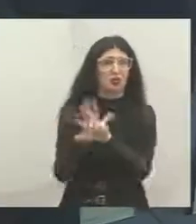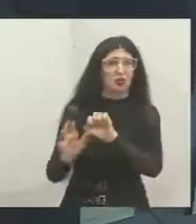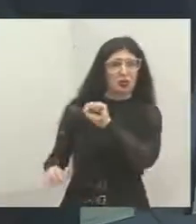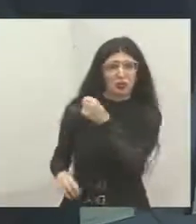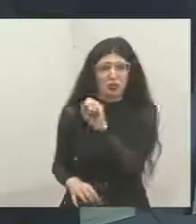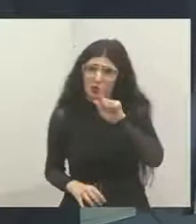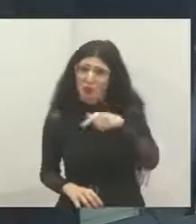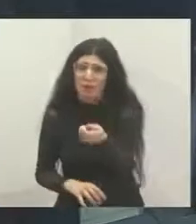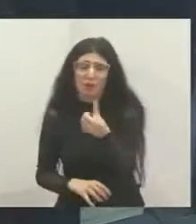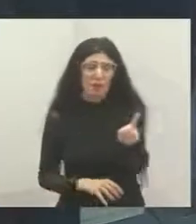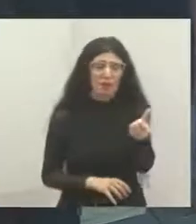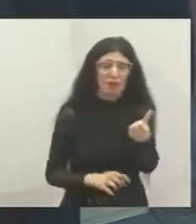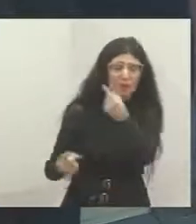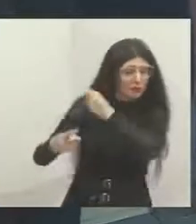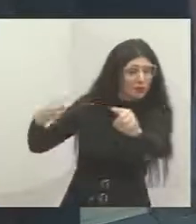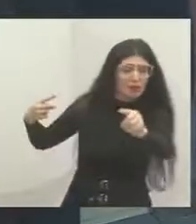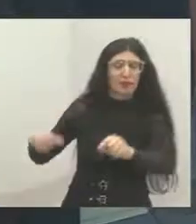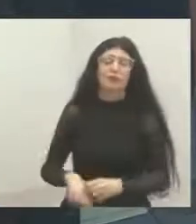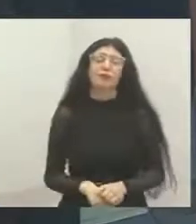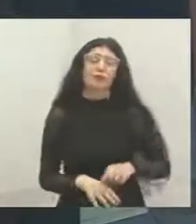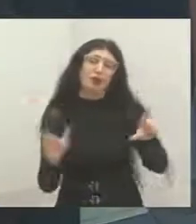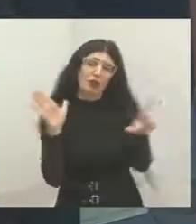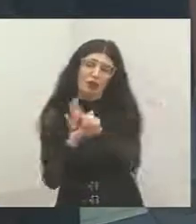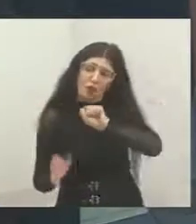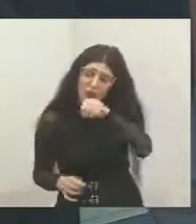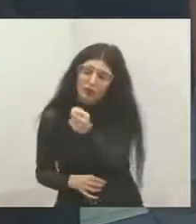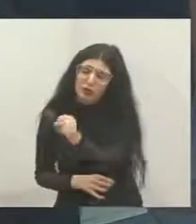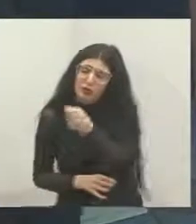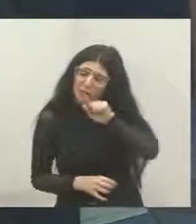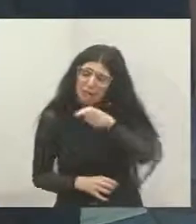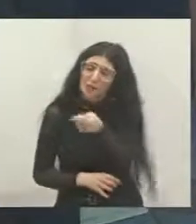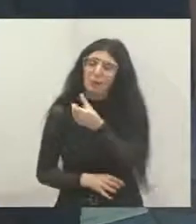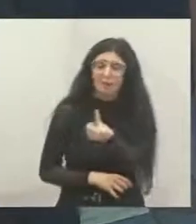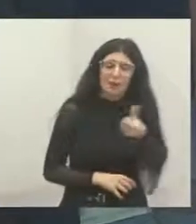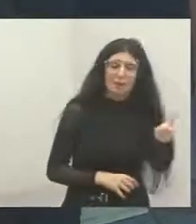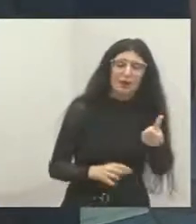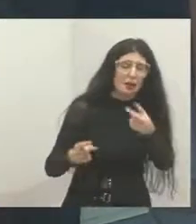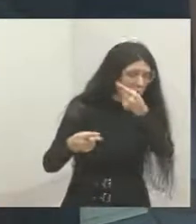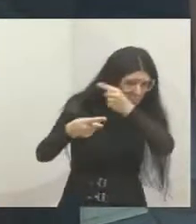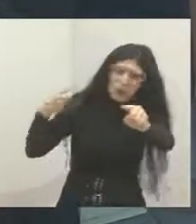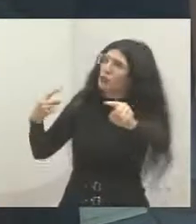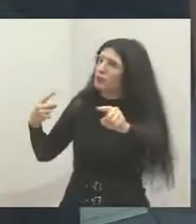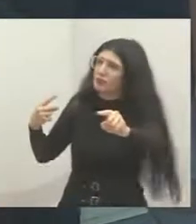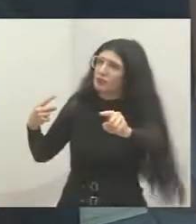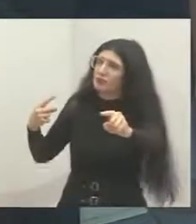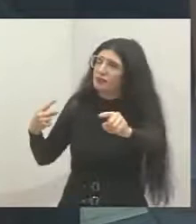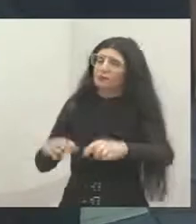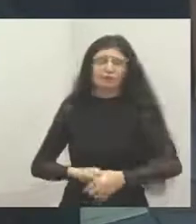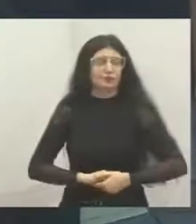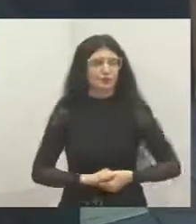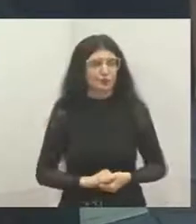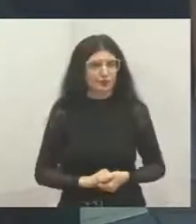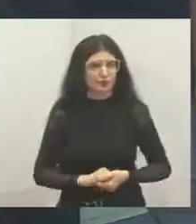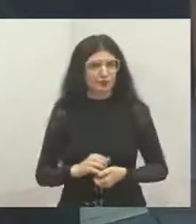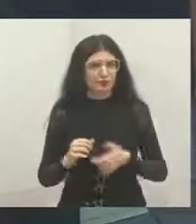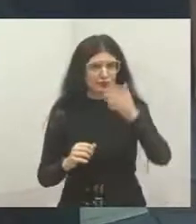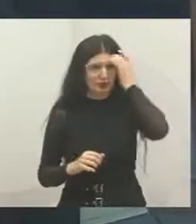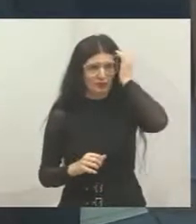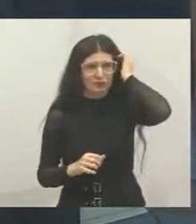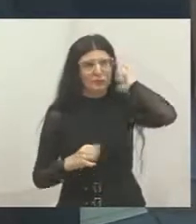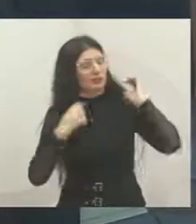vai permitir. A Lei 8.066, ela não ingessa nesse sentido, de quando uma empresa ela